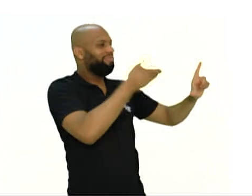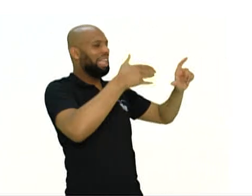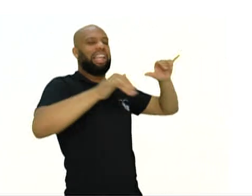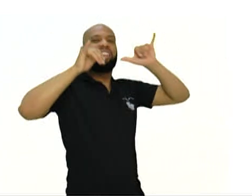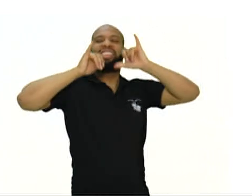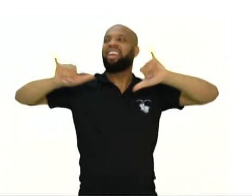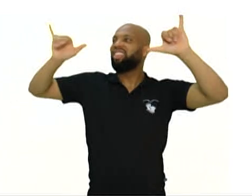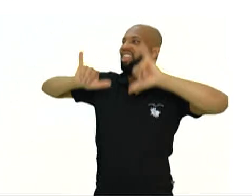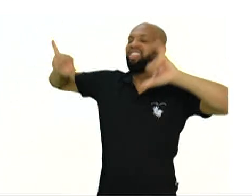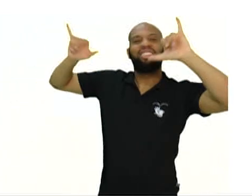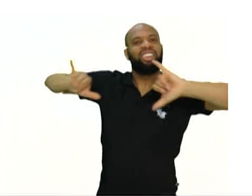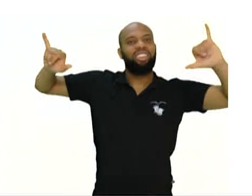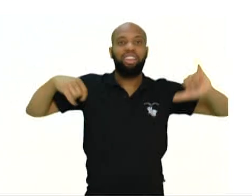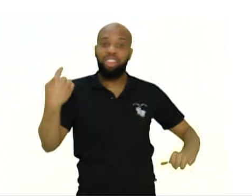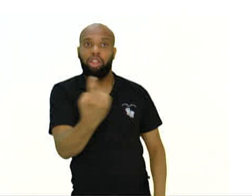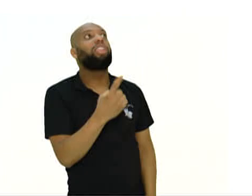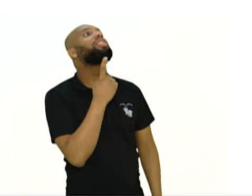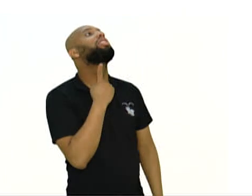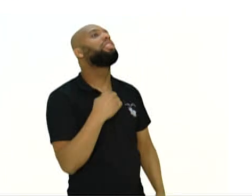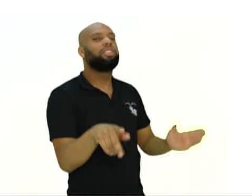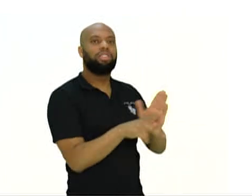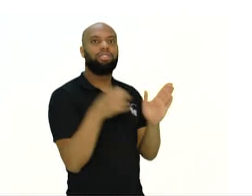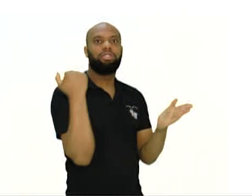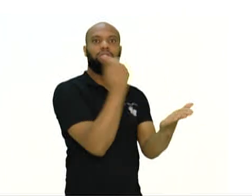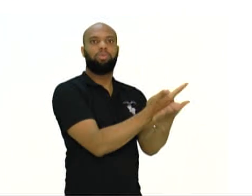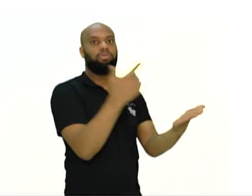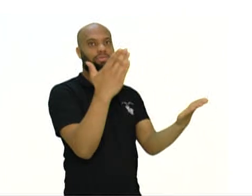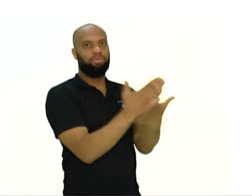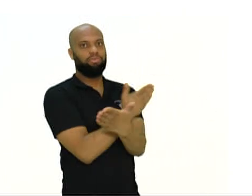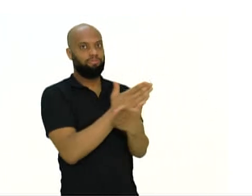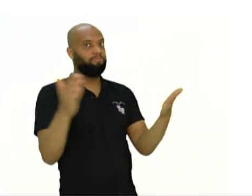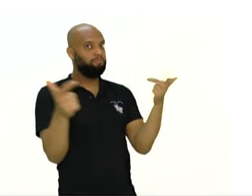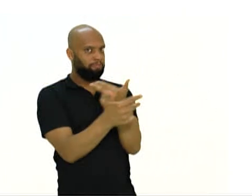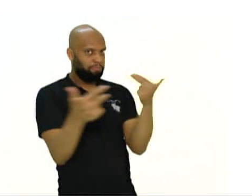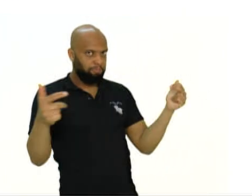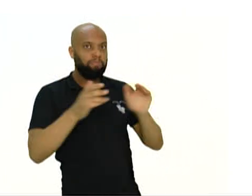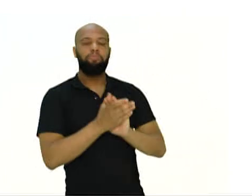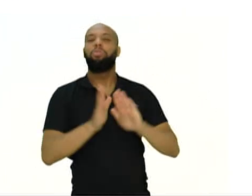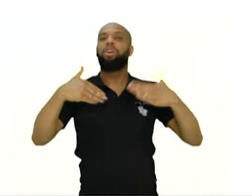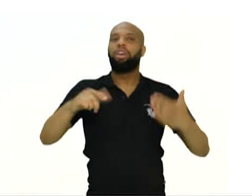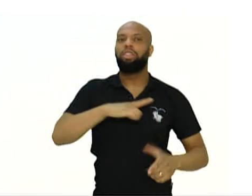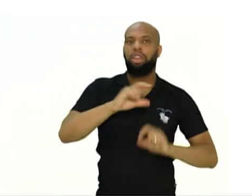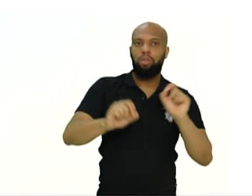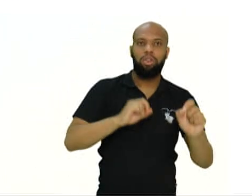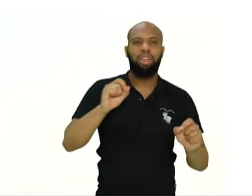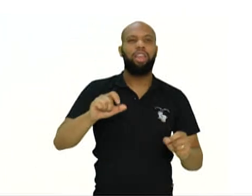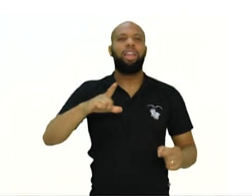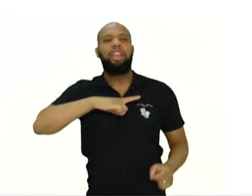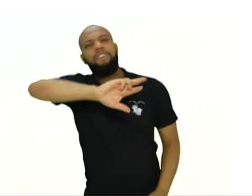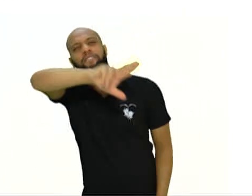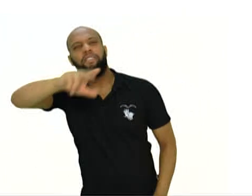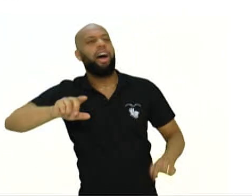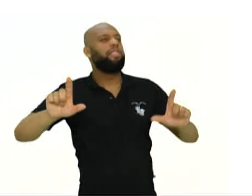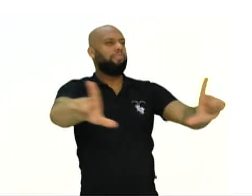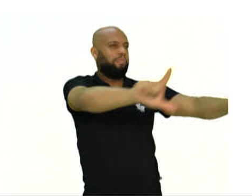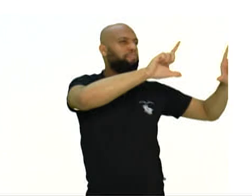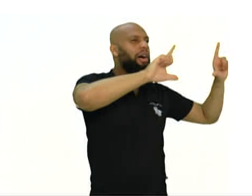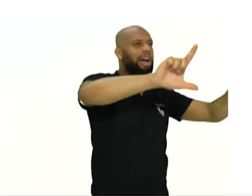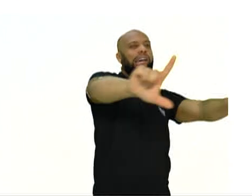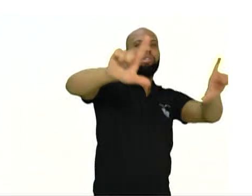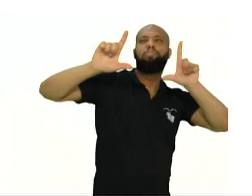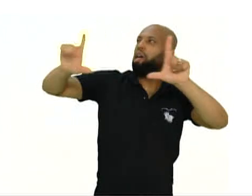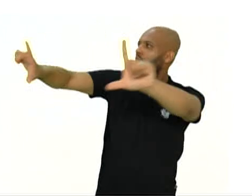nós possamos, né, ter vontade de consumir certos produtos. Então, muitos painéis espalhados